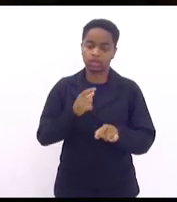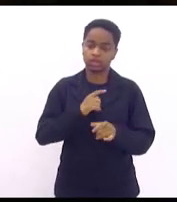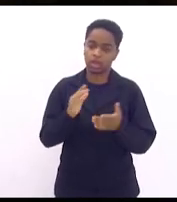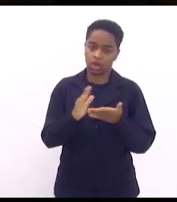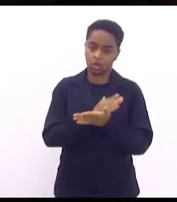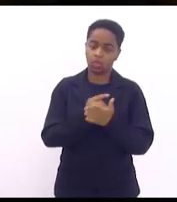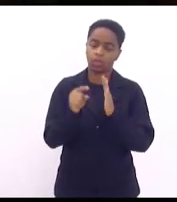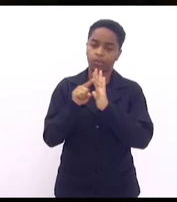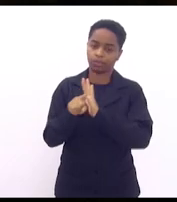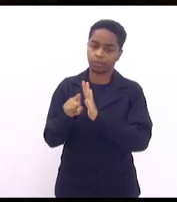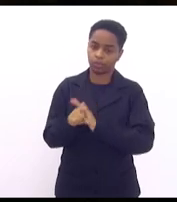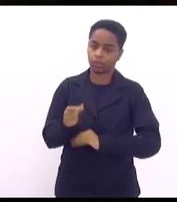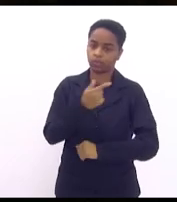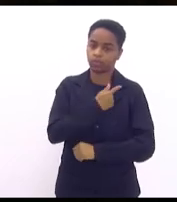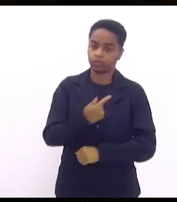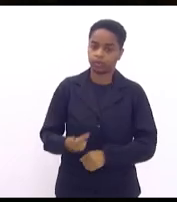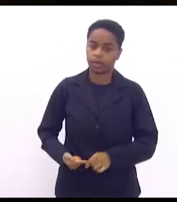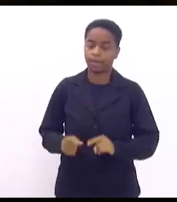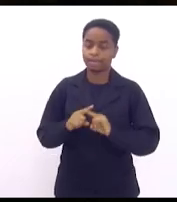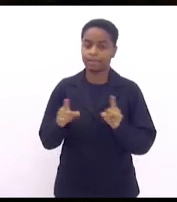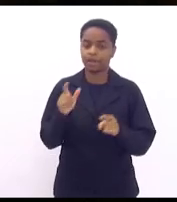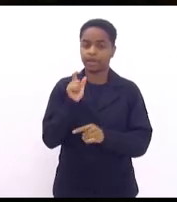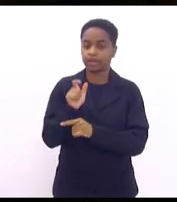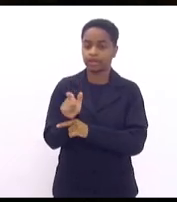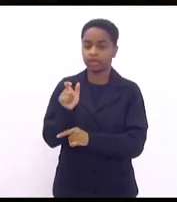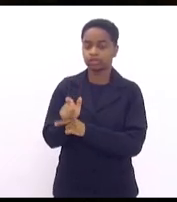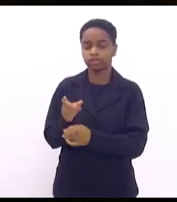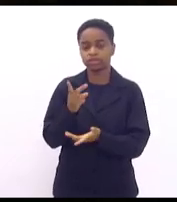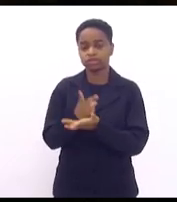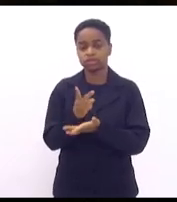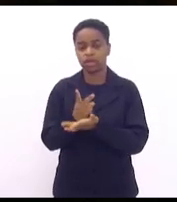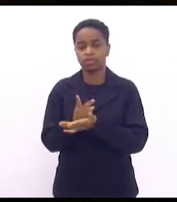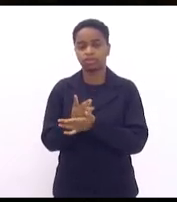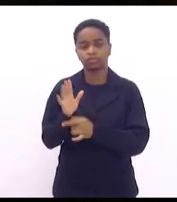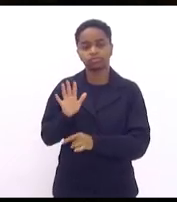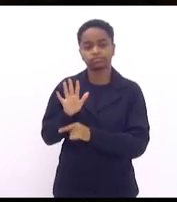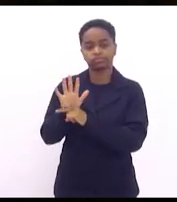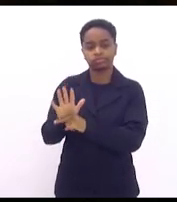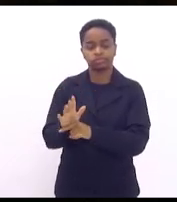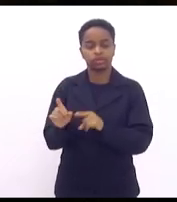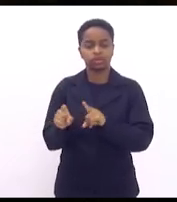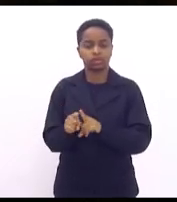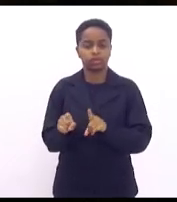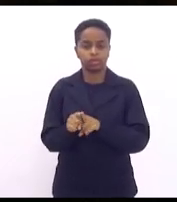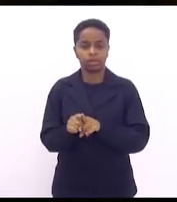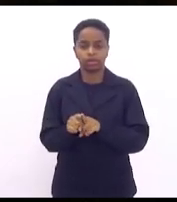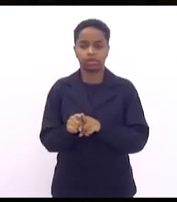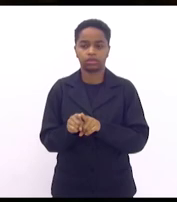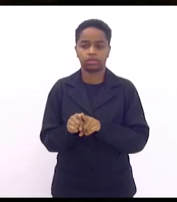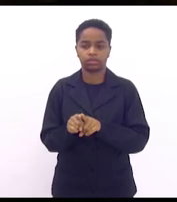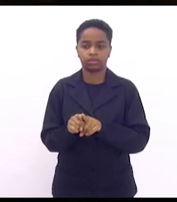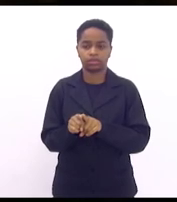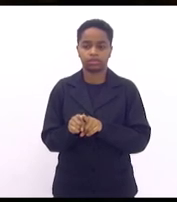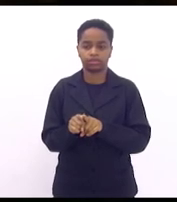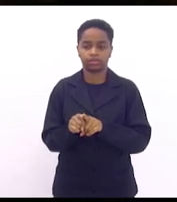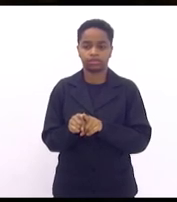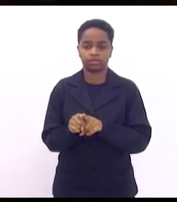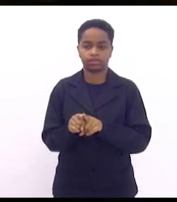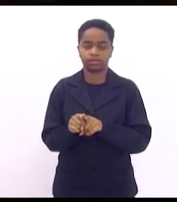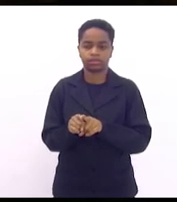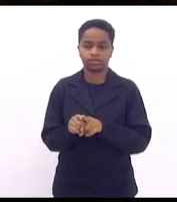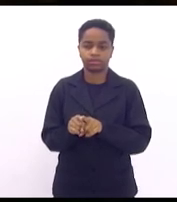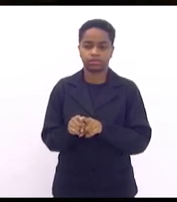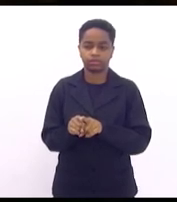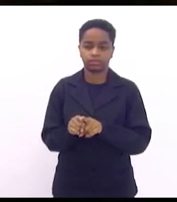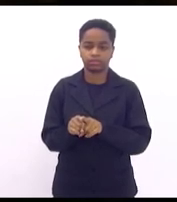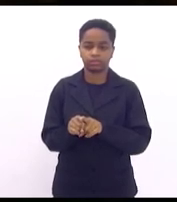no governo, mas críticas que são sempre construtivas, críticas que vão fazer